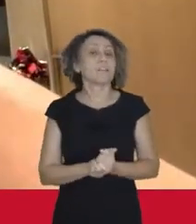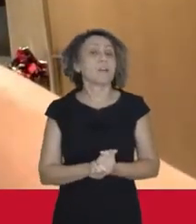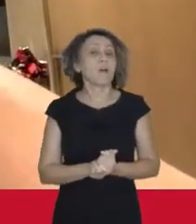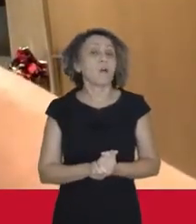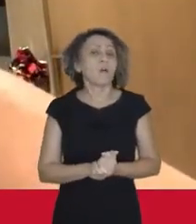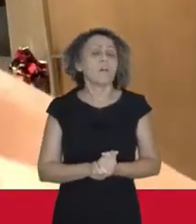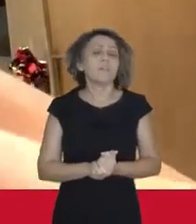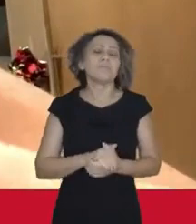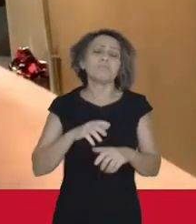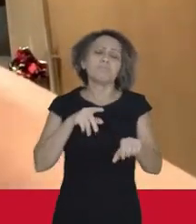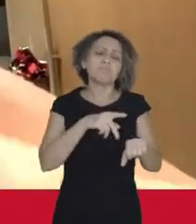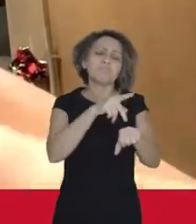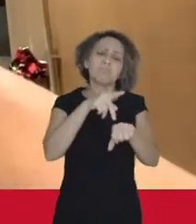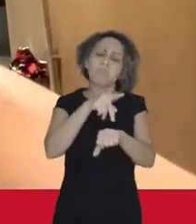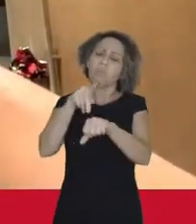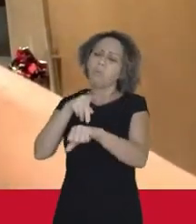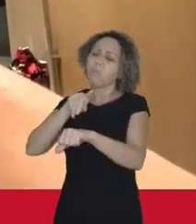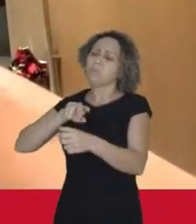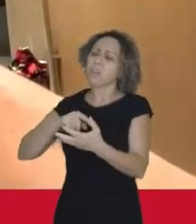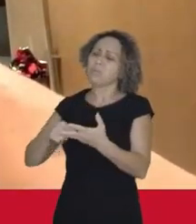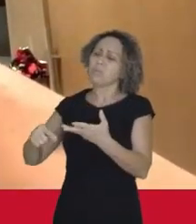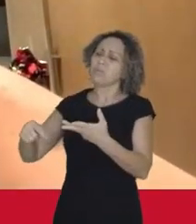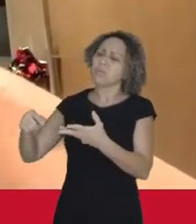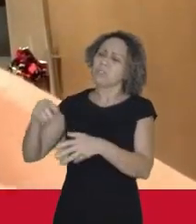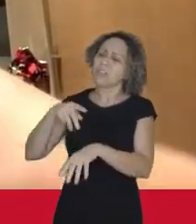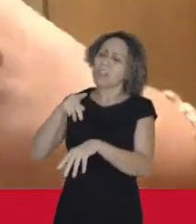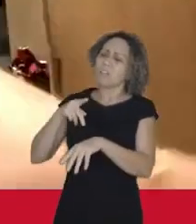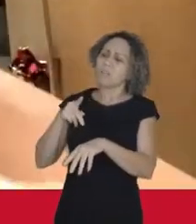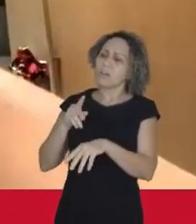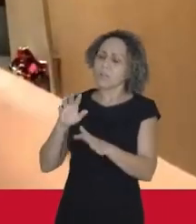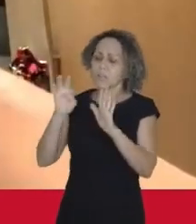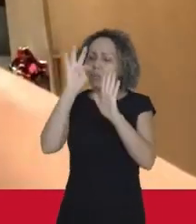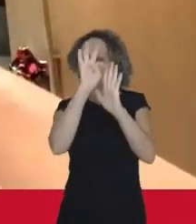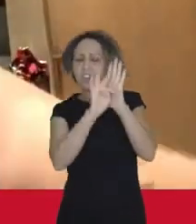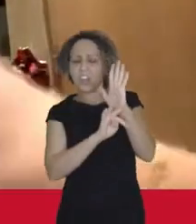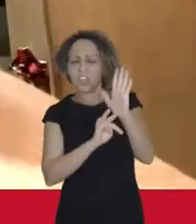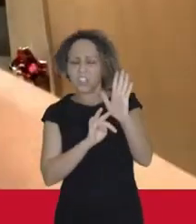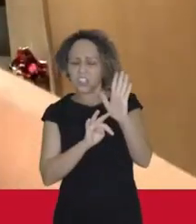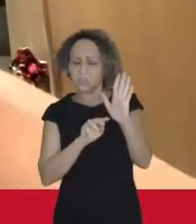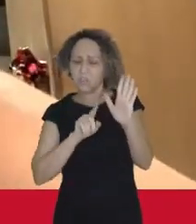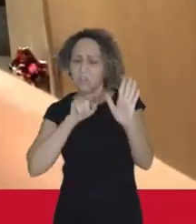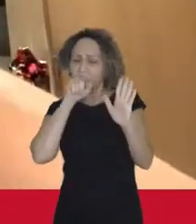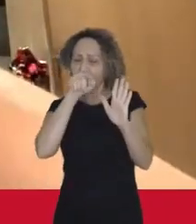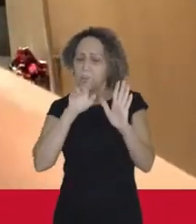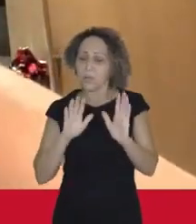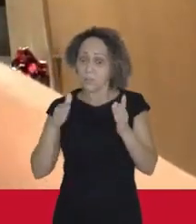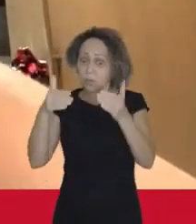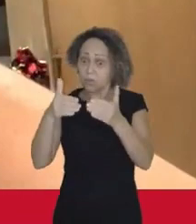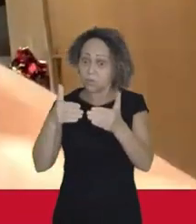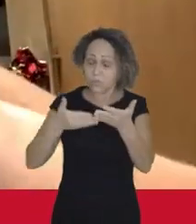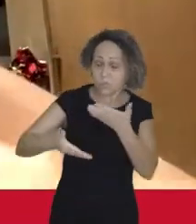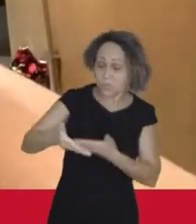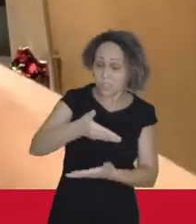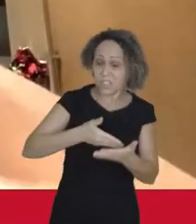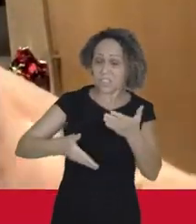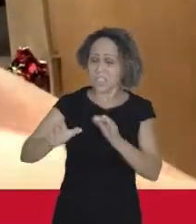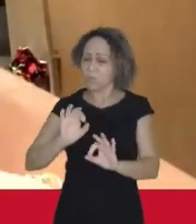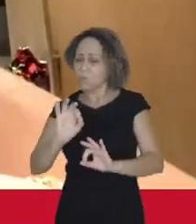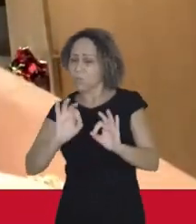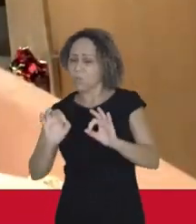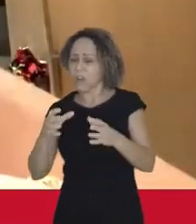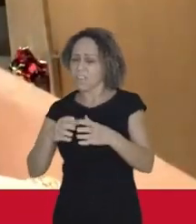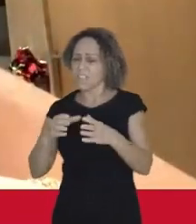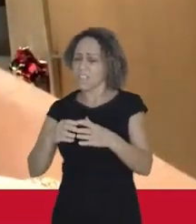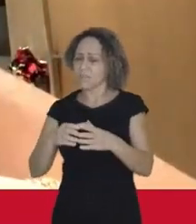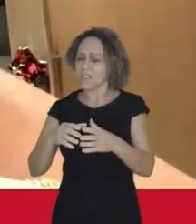levavam os textos para uma construção coletiva, né, e disputavam os espaços, né, e as